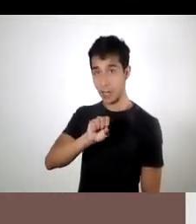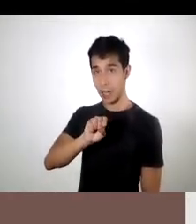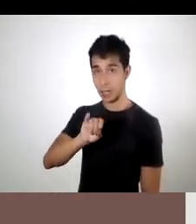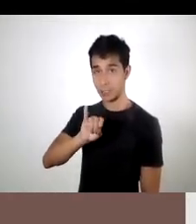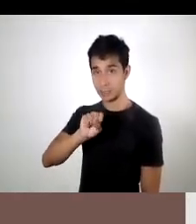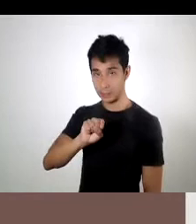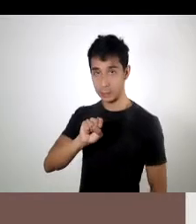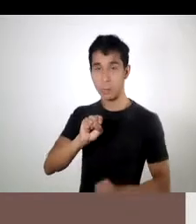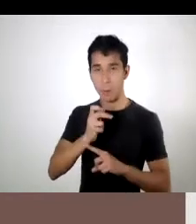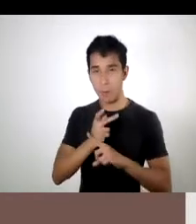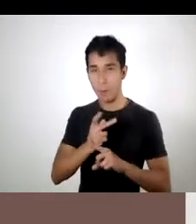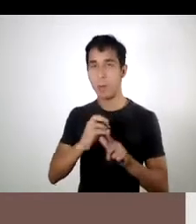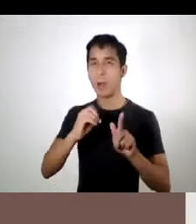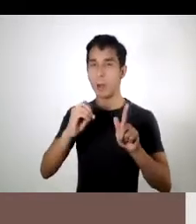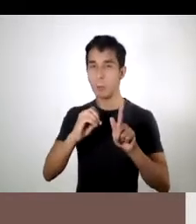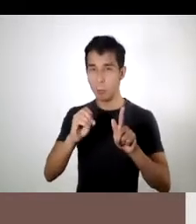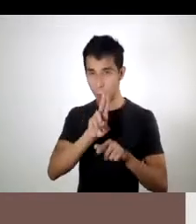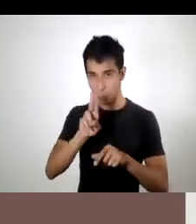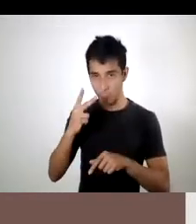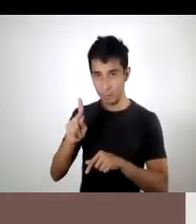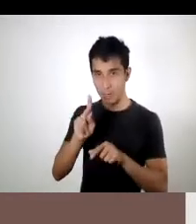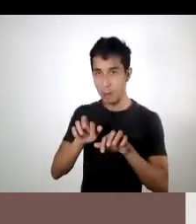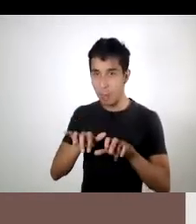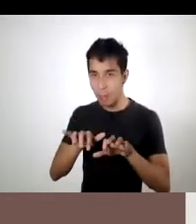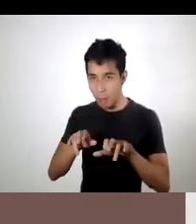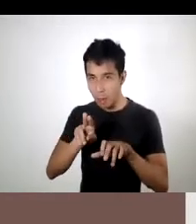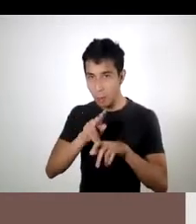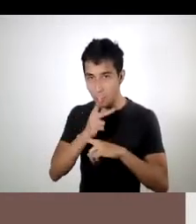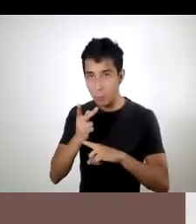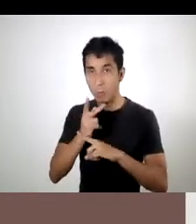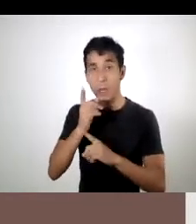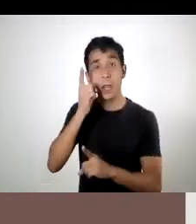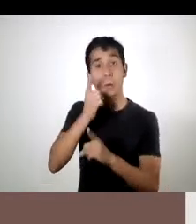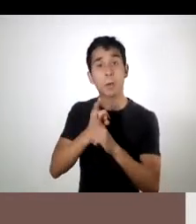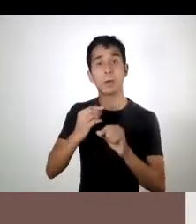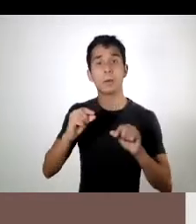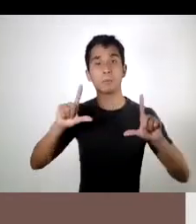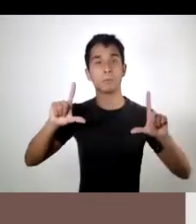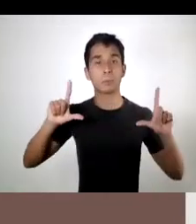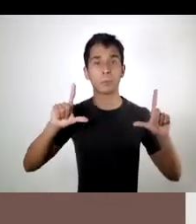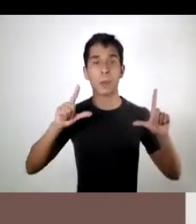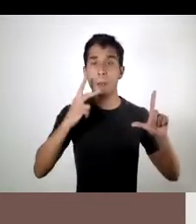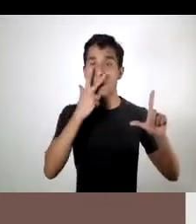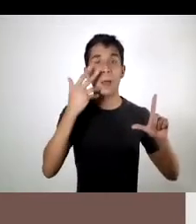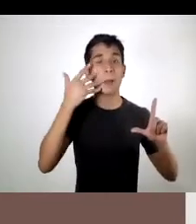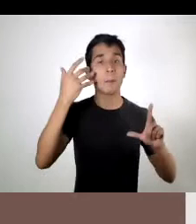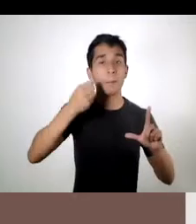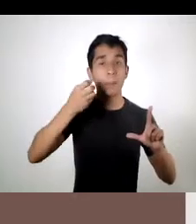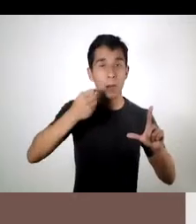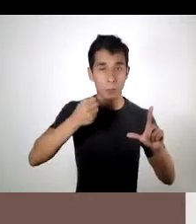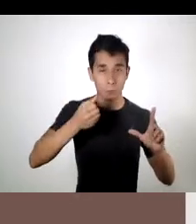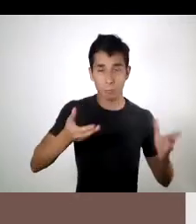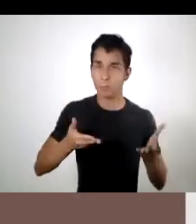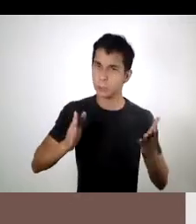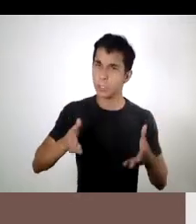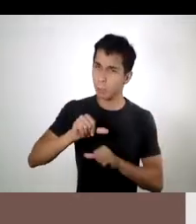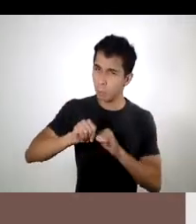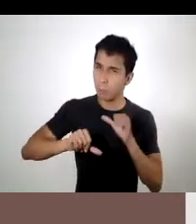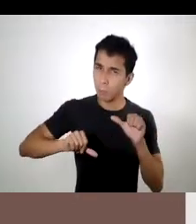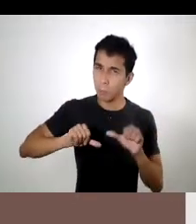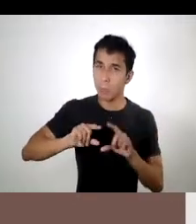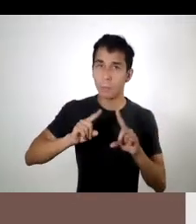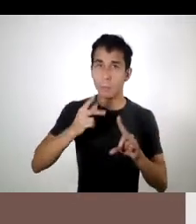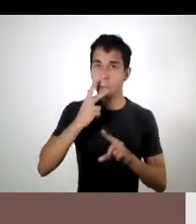gente vai ver um autor branco, né? Eles deram uma melhorada, mas ele continua embranquecido. Então é importante mostrar a foto